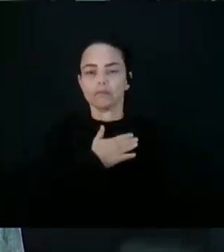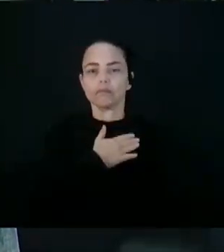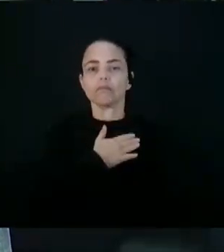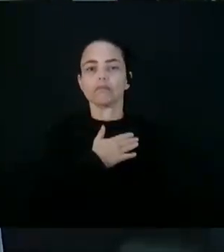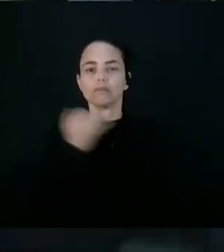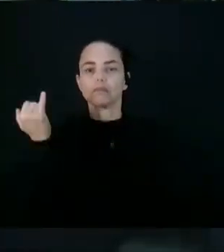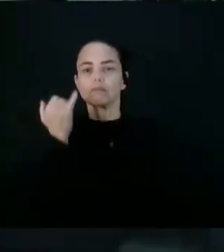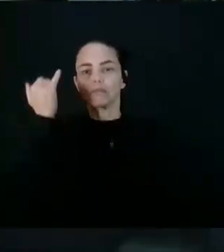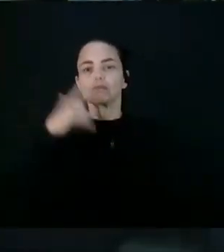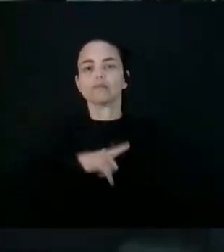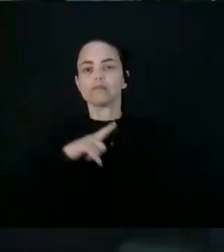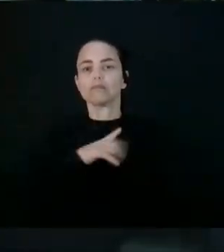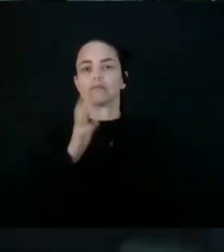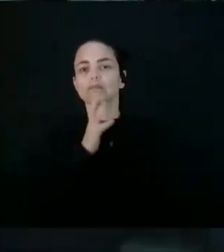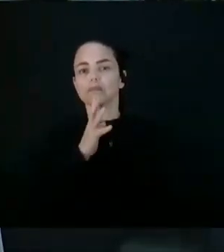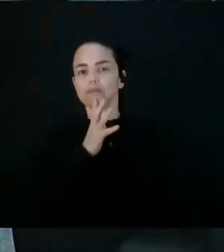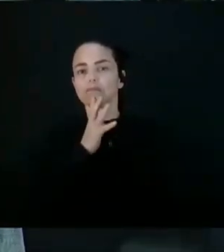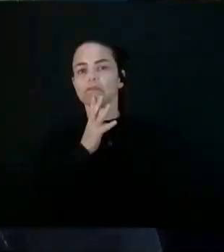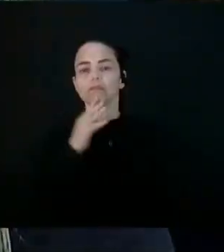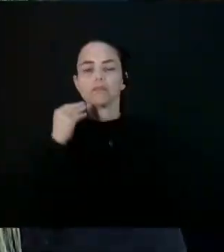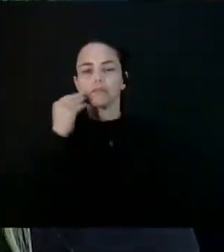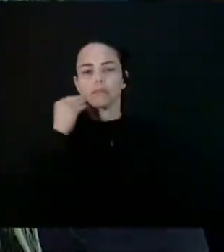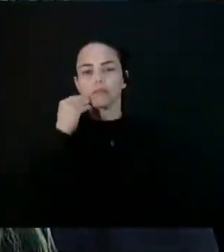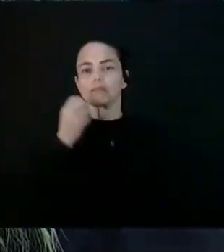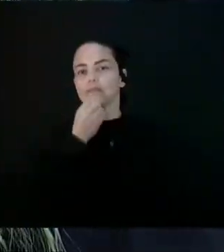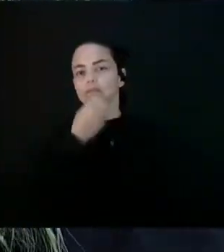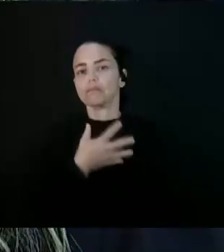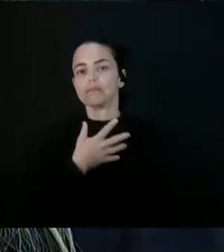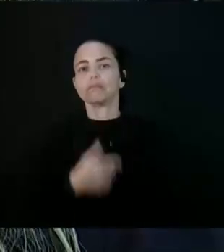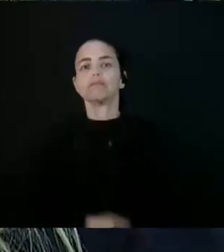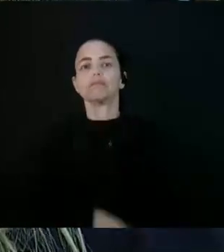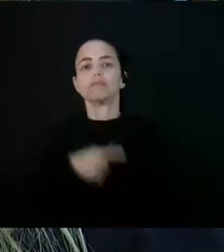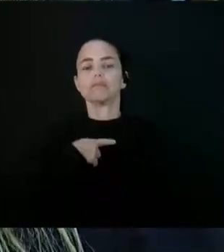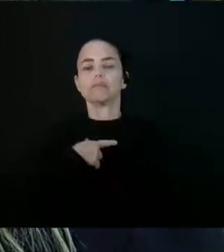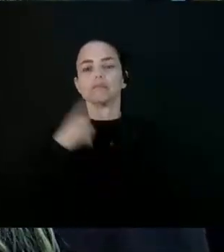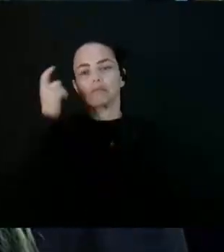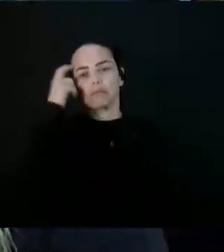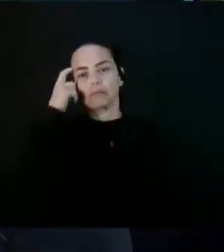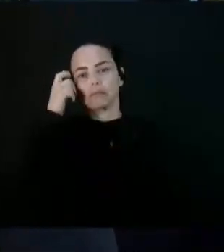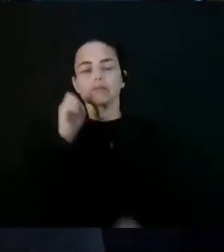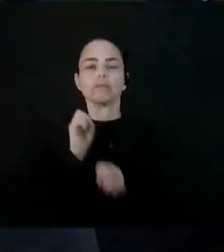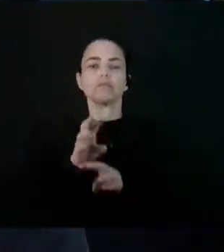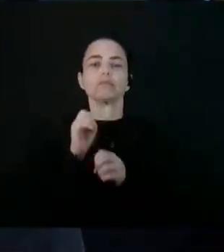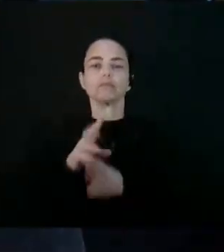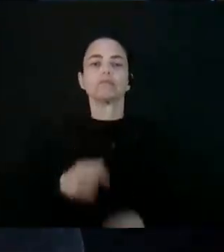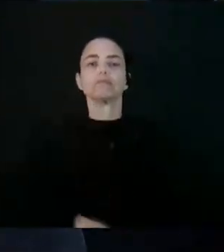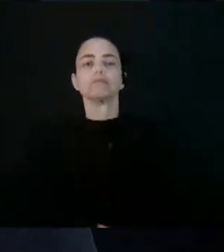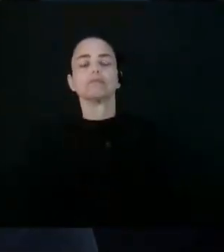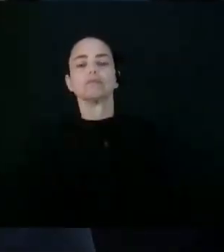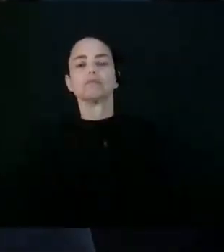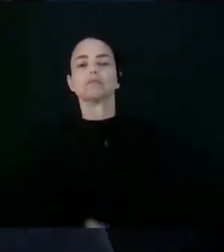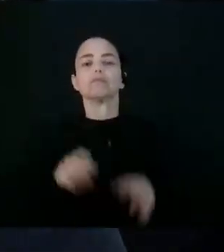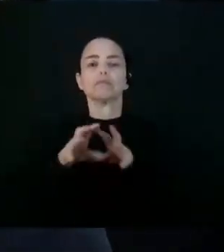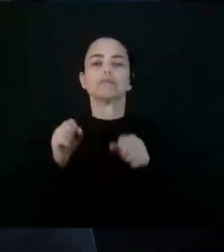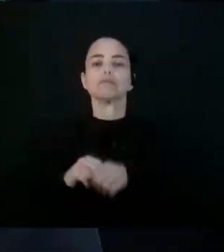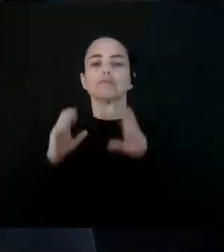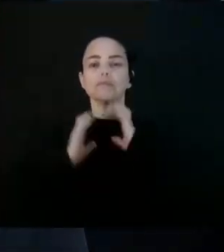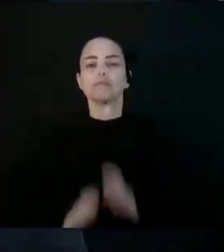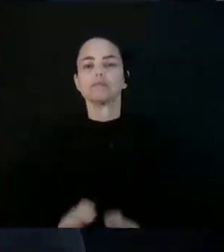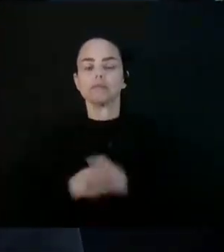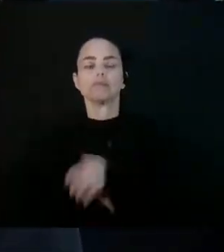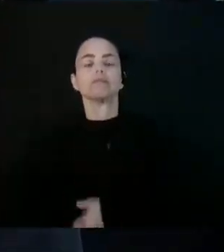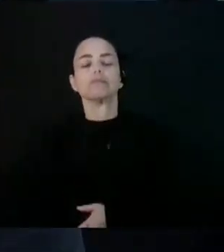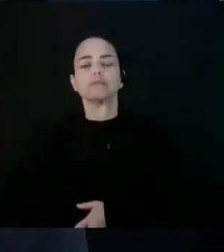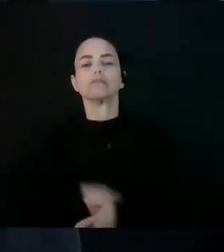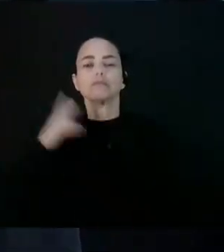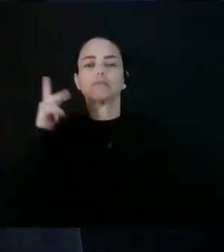esse conhecimento, ter essa vivência, que para eles é ótimo. Quando a gente pensa em educação, a gente pensa em formar cidadãos. E o Parlamento